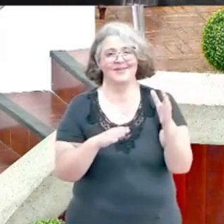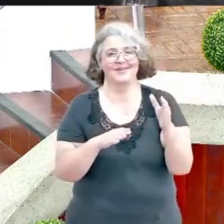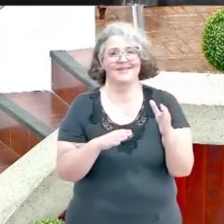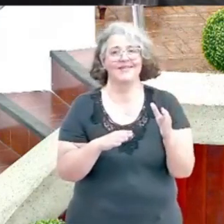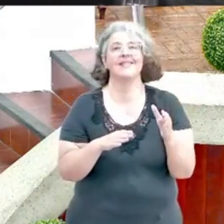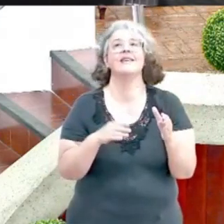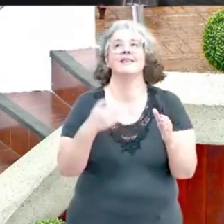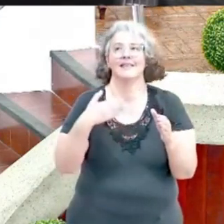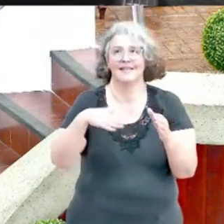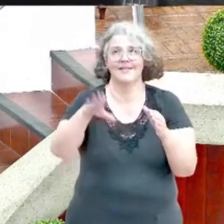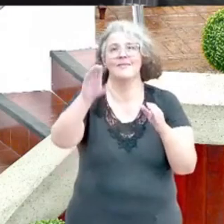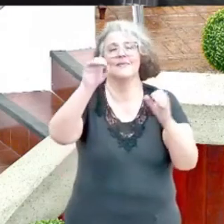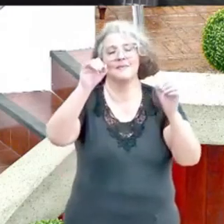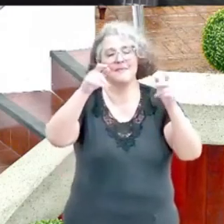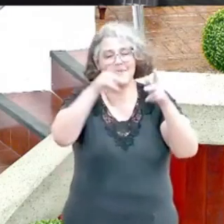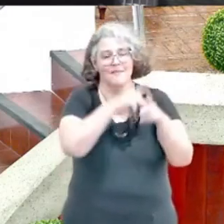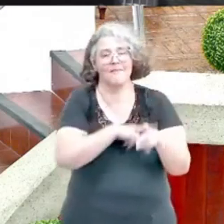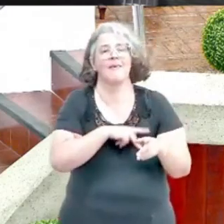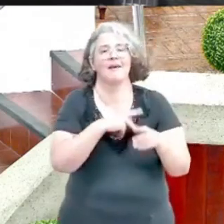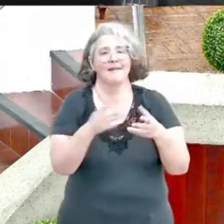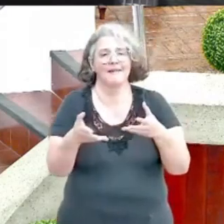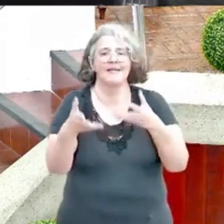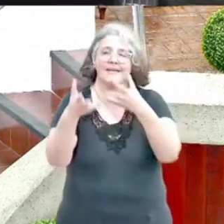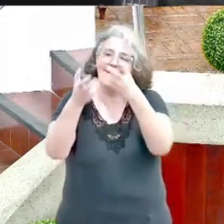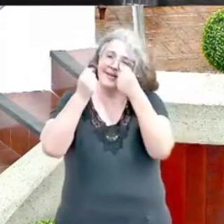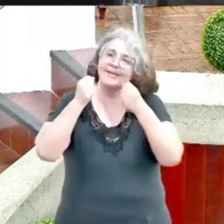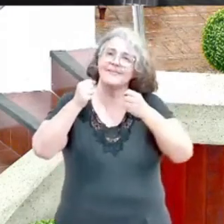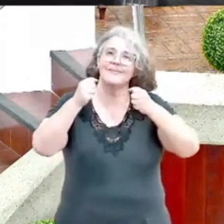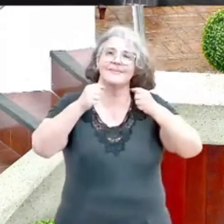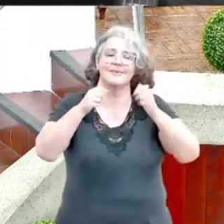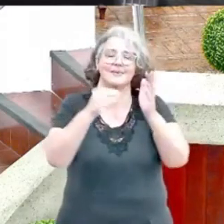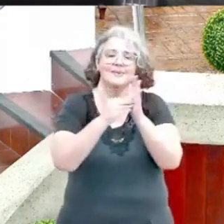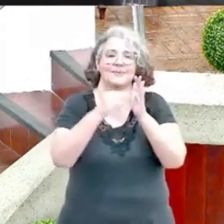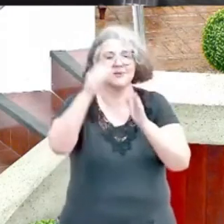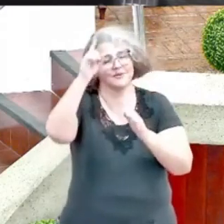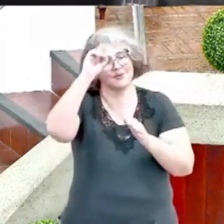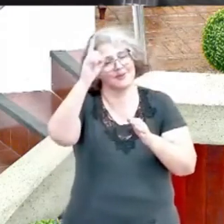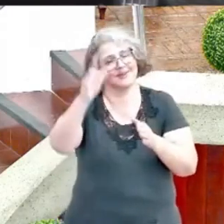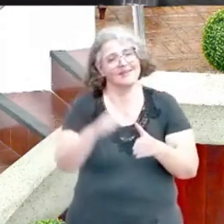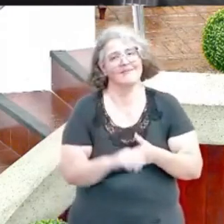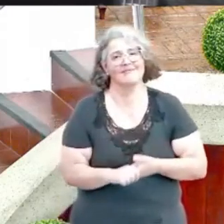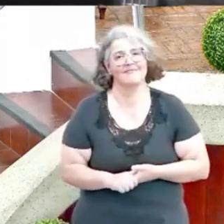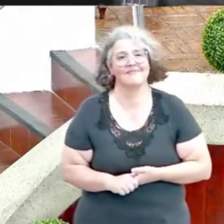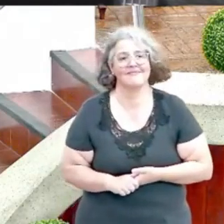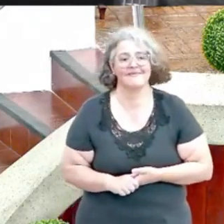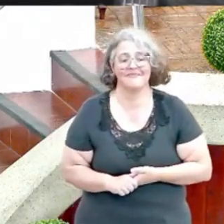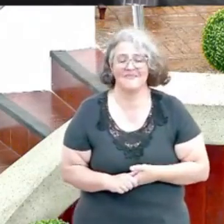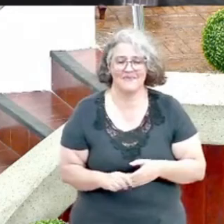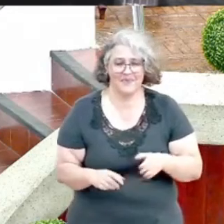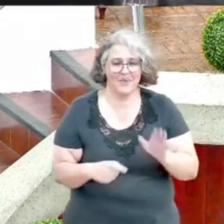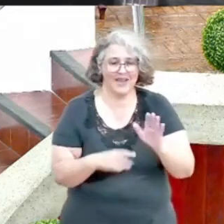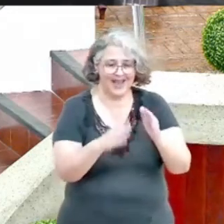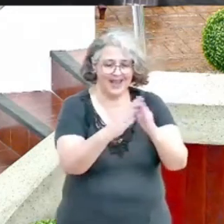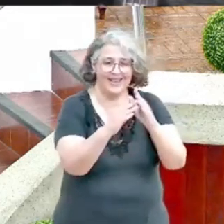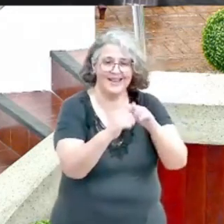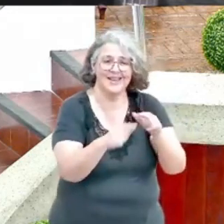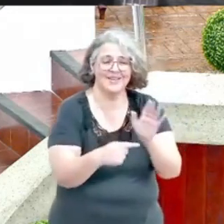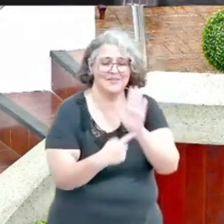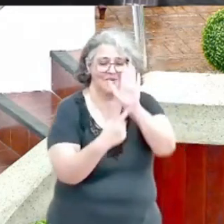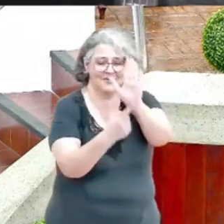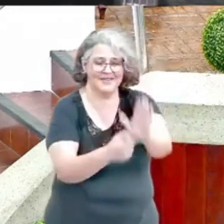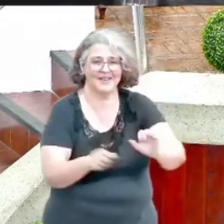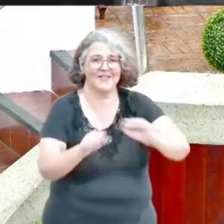dia. Paulo deseja intensamente estar com a igreja, porque ela é o reflexo da glória de Cristo, que